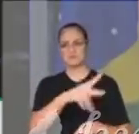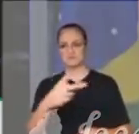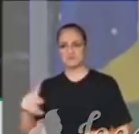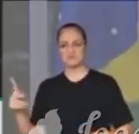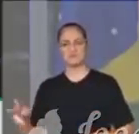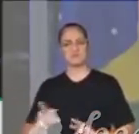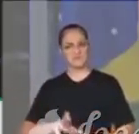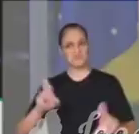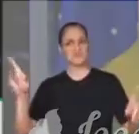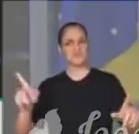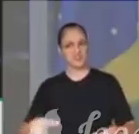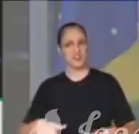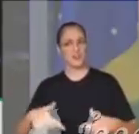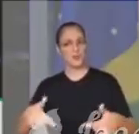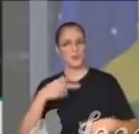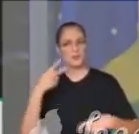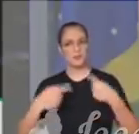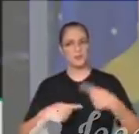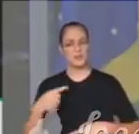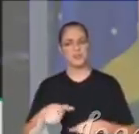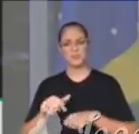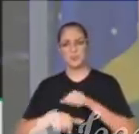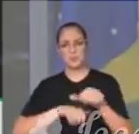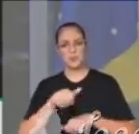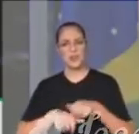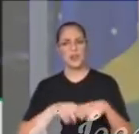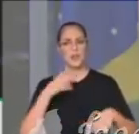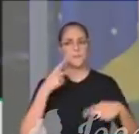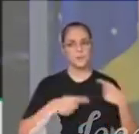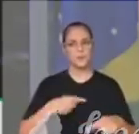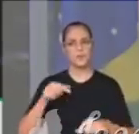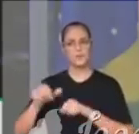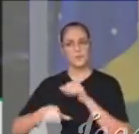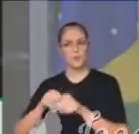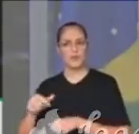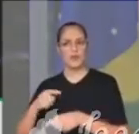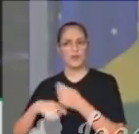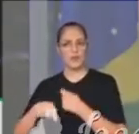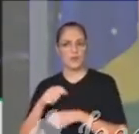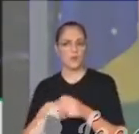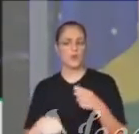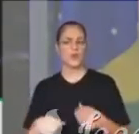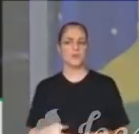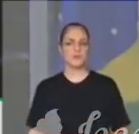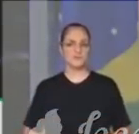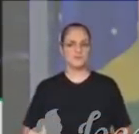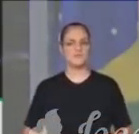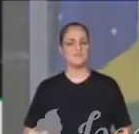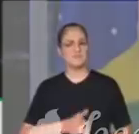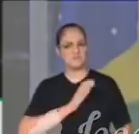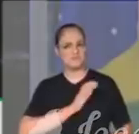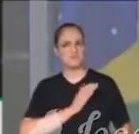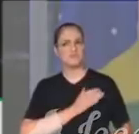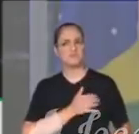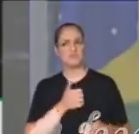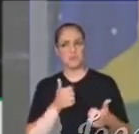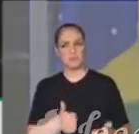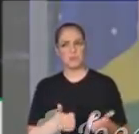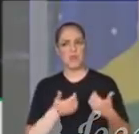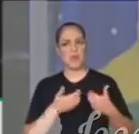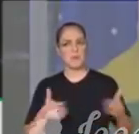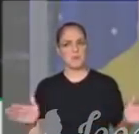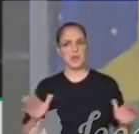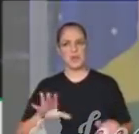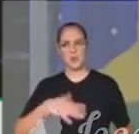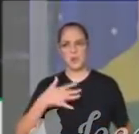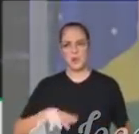fazer mudança política e até mesmo econômica, com peito aberto, com coragem, livre de